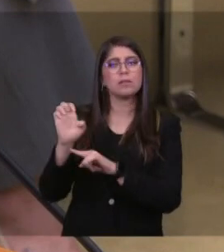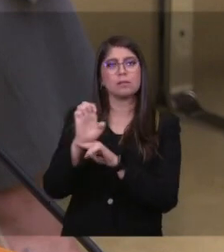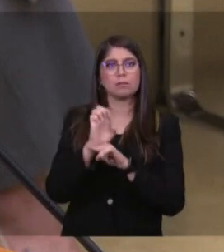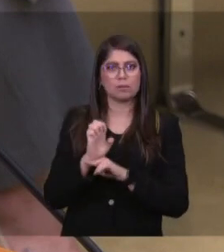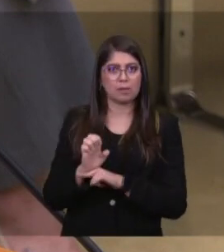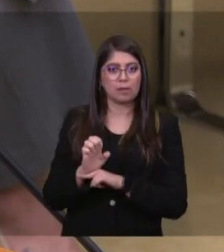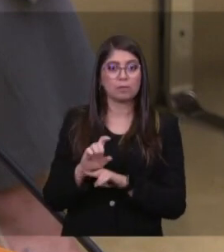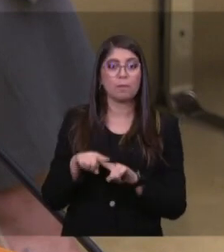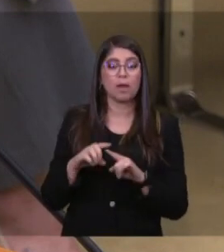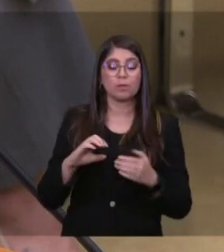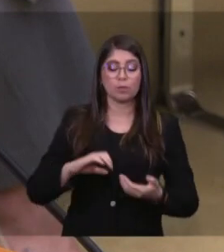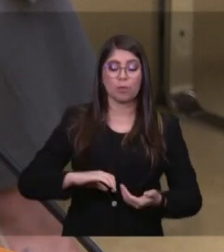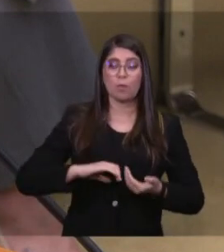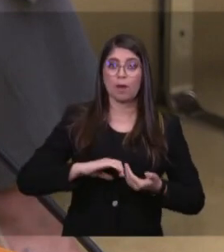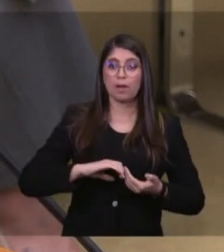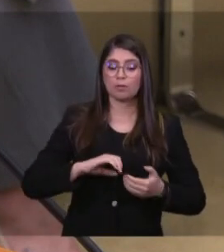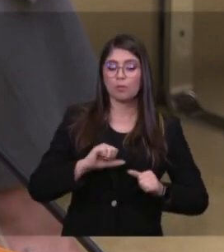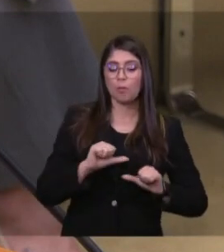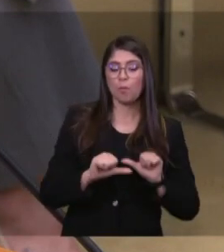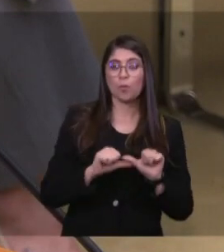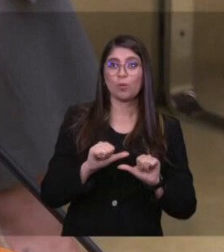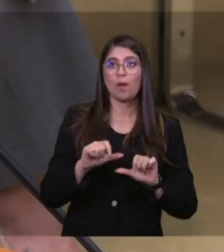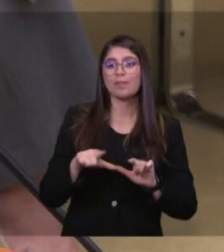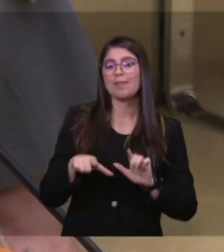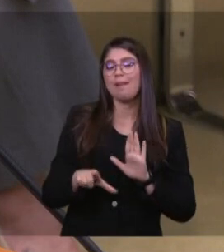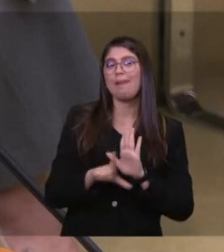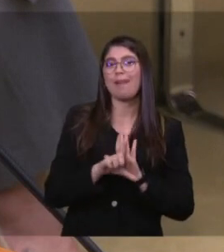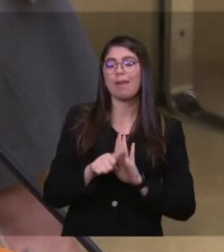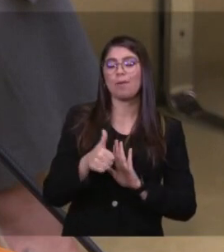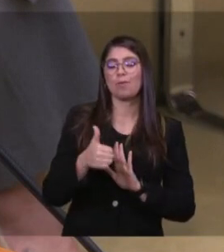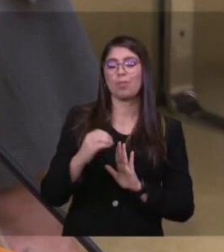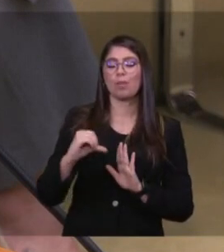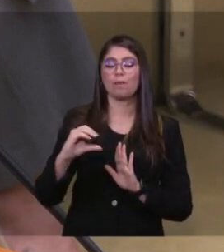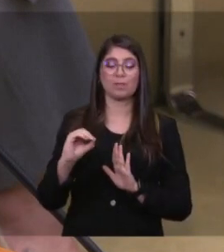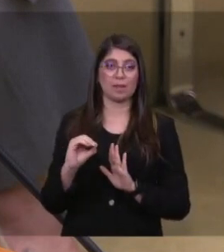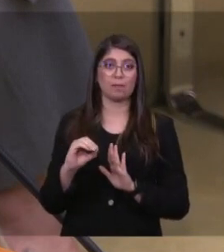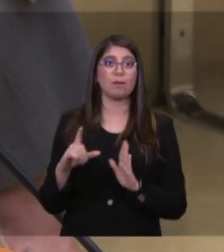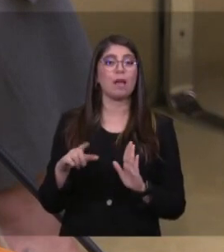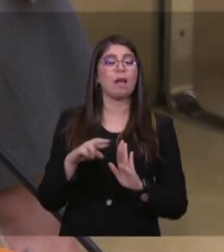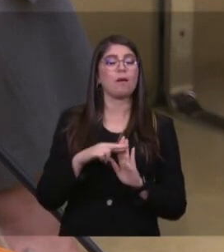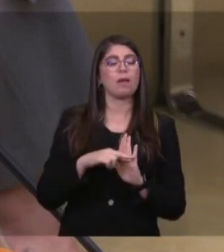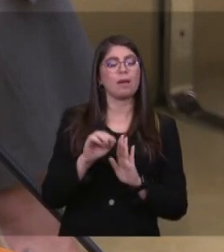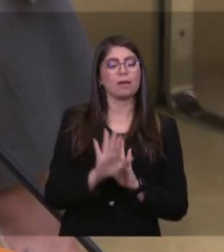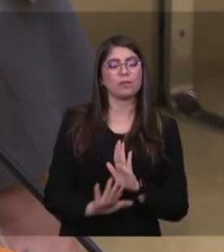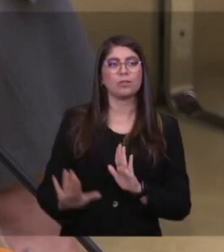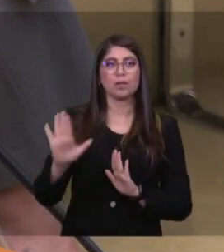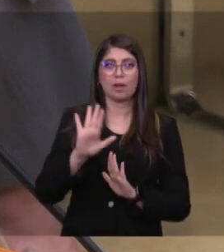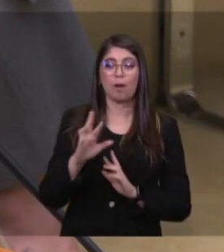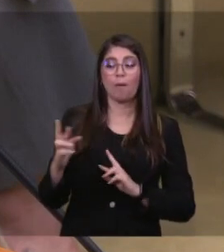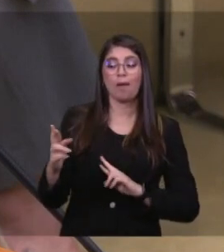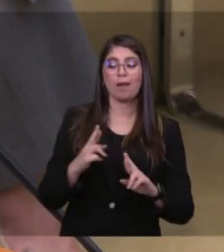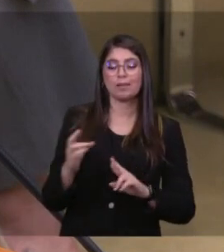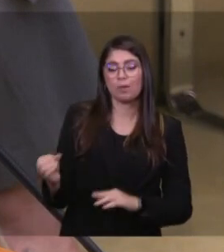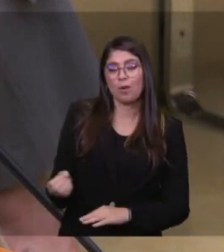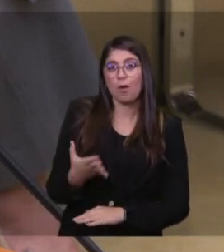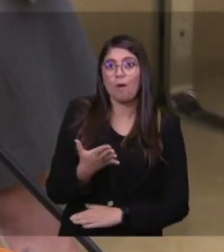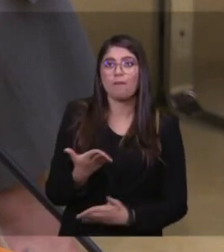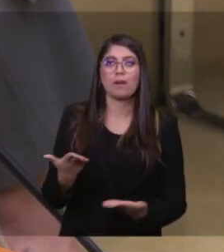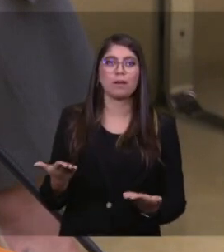portanto, editou a Lei Complementar 190 e instituiu as regras gerais para essa nova relação